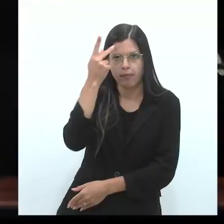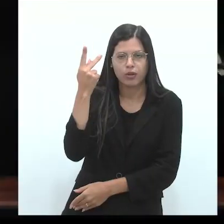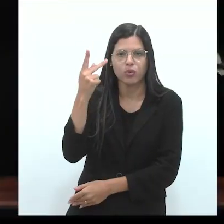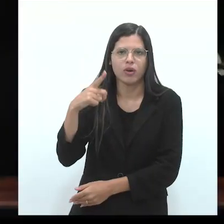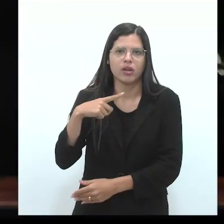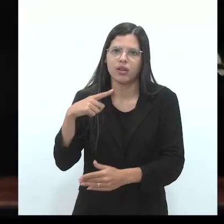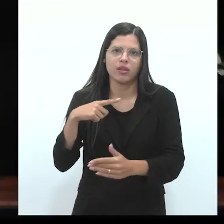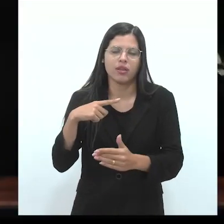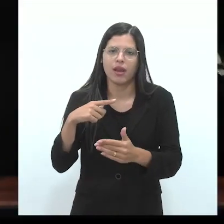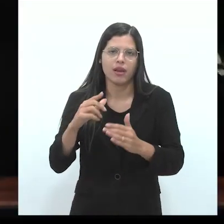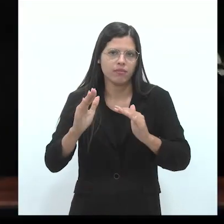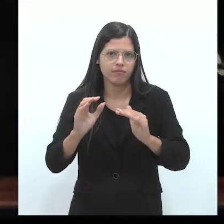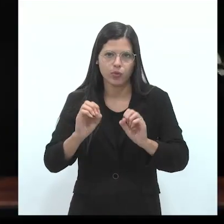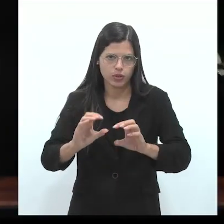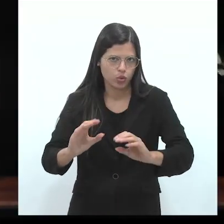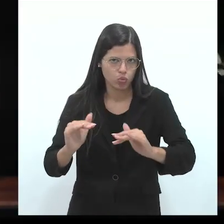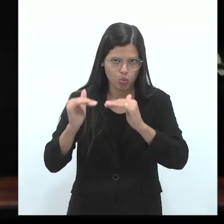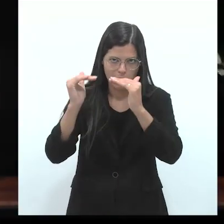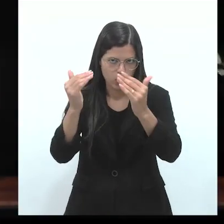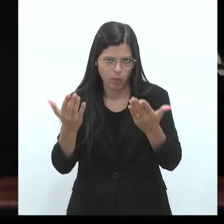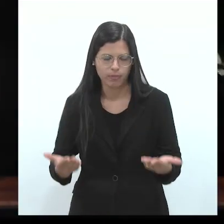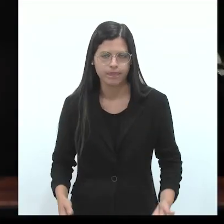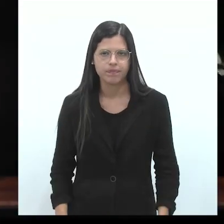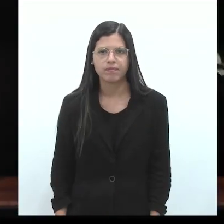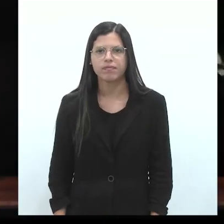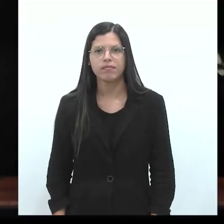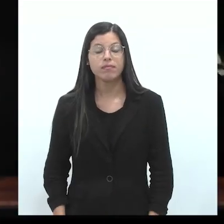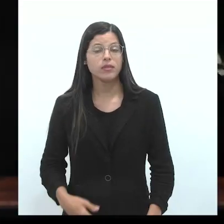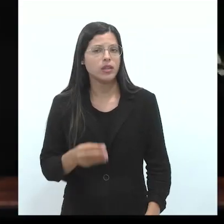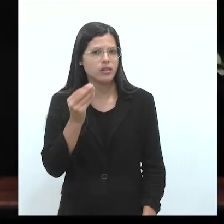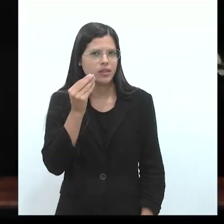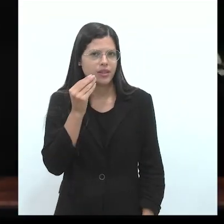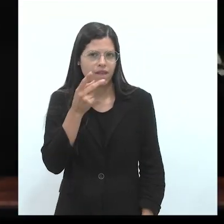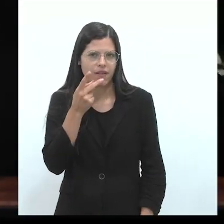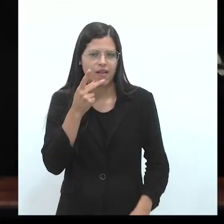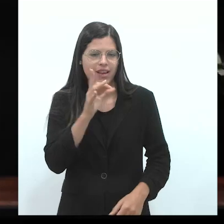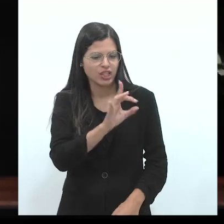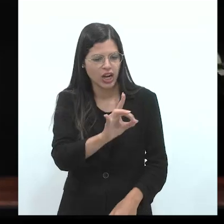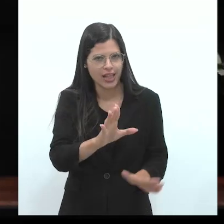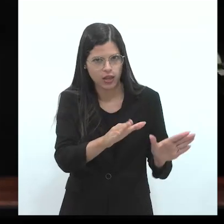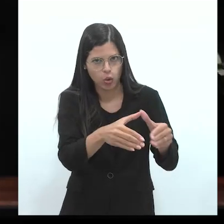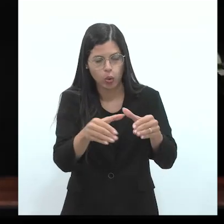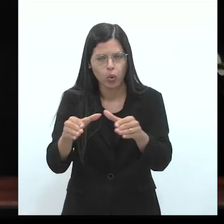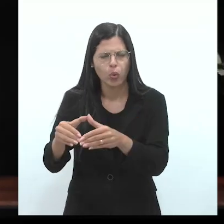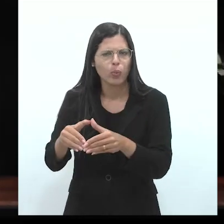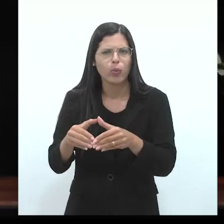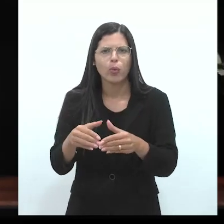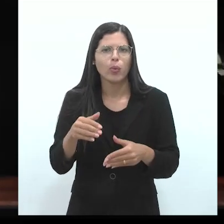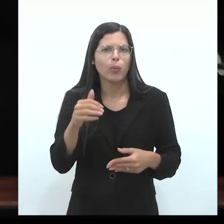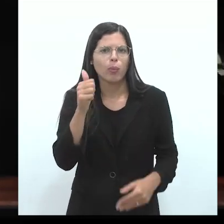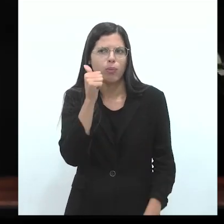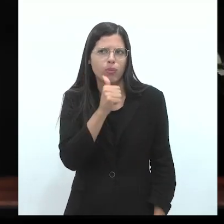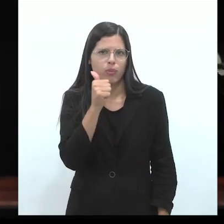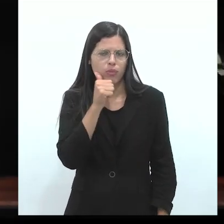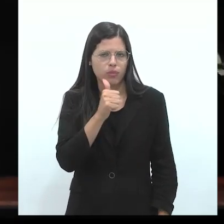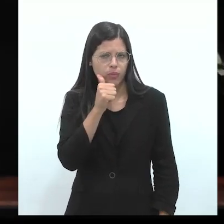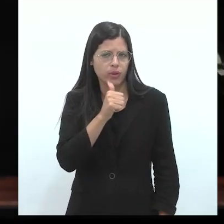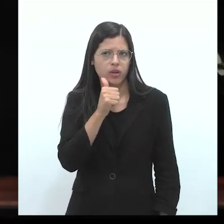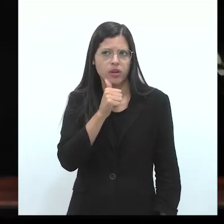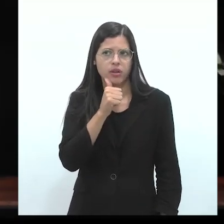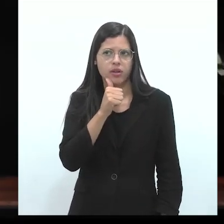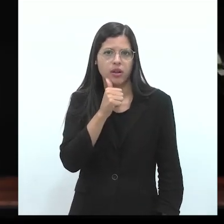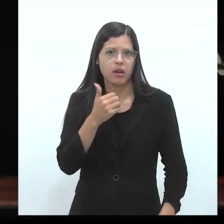ensino superior, por exemplo. Vamos falar um pouquinho de cada um, vamos tentar pelo menos falar um pouquinho de cada um. No caso das mulheres, além de